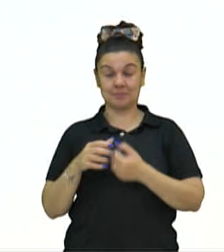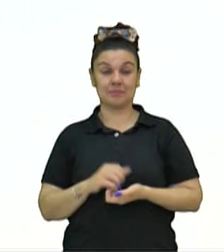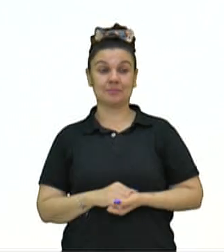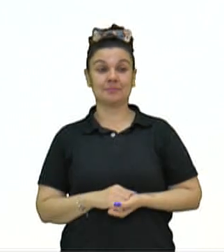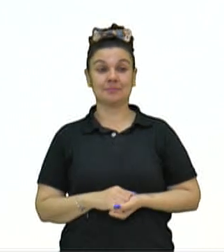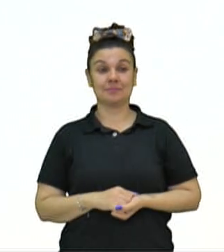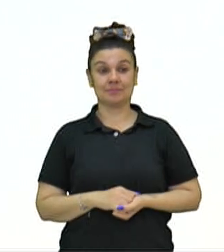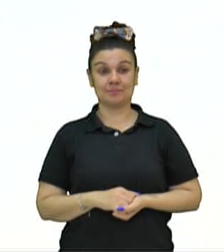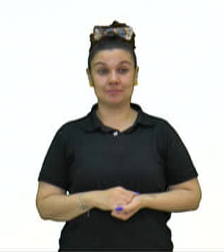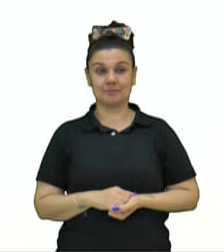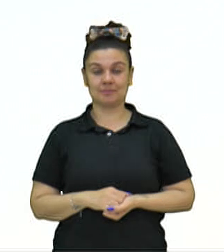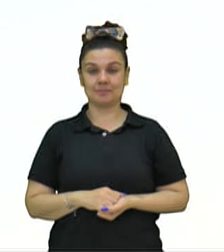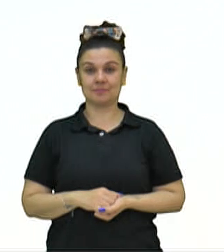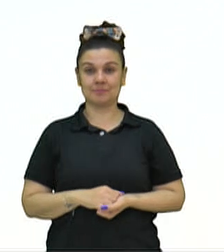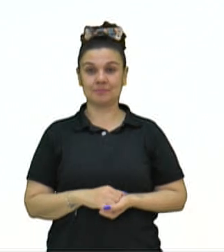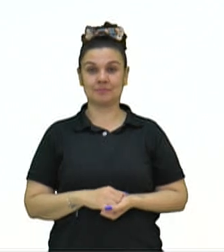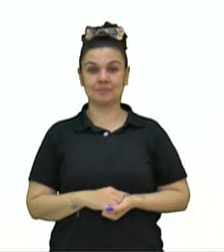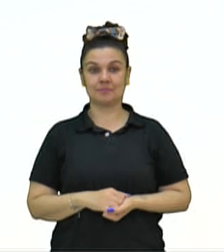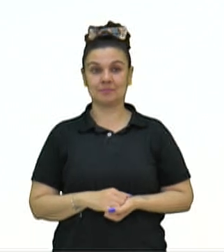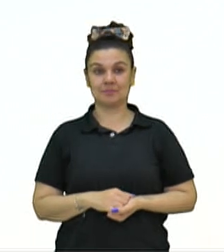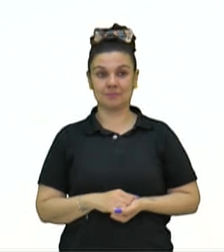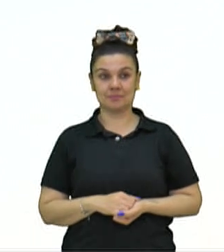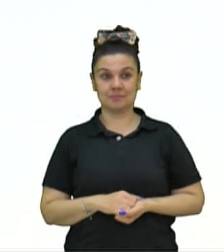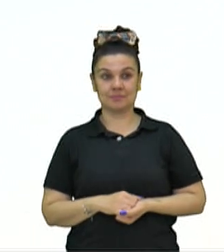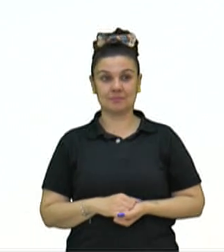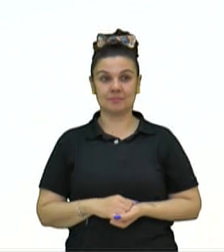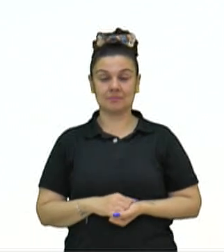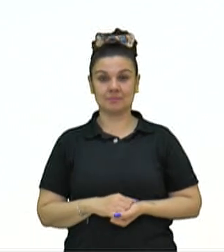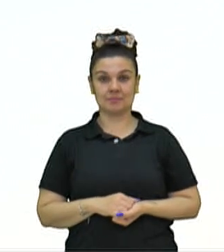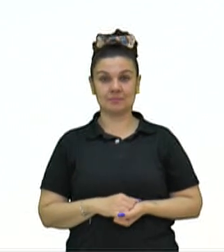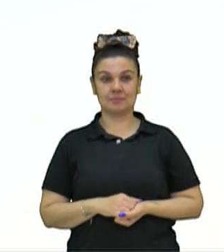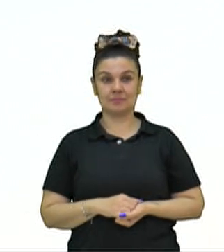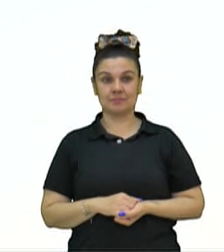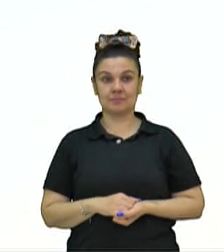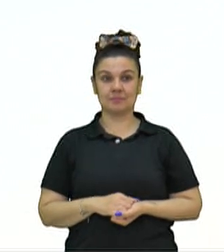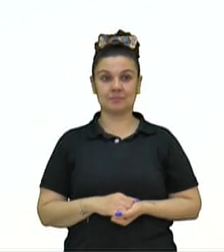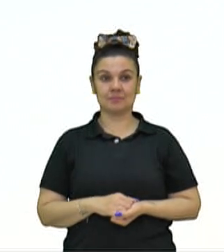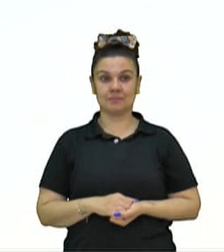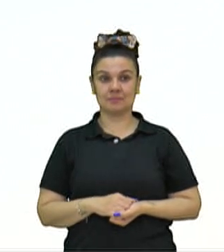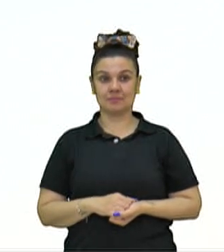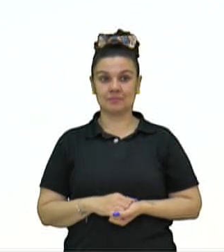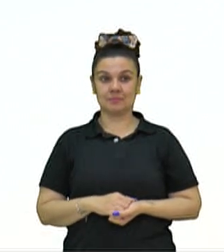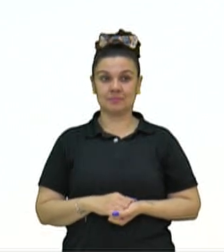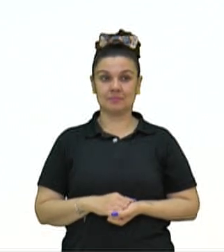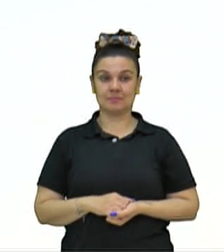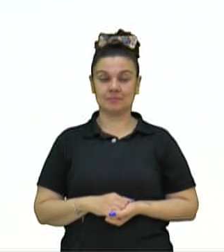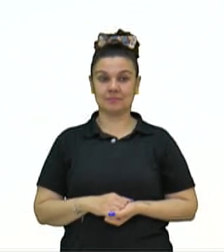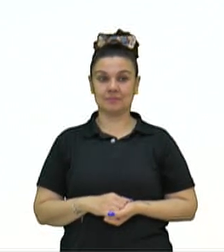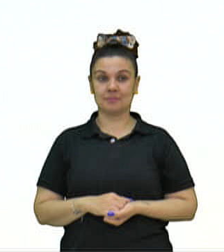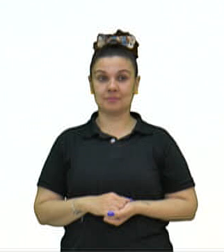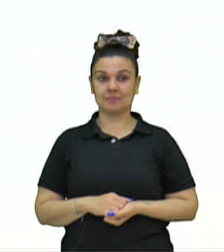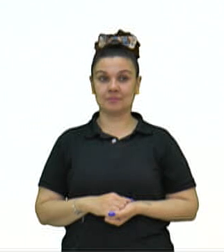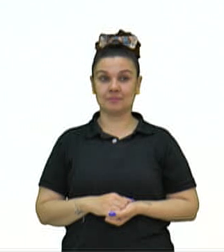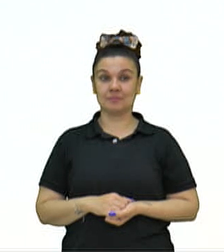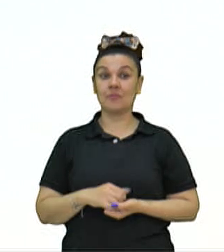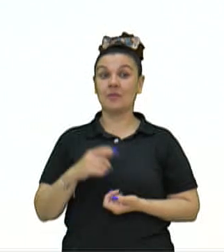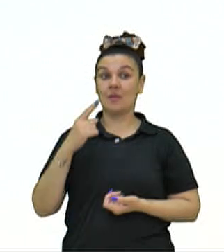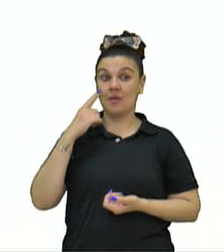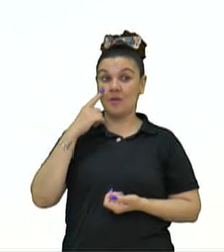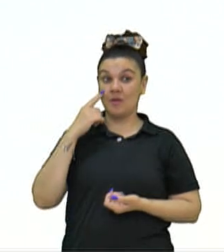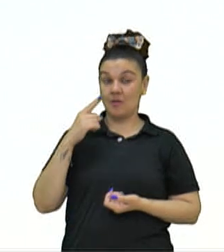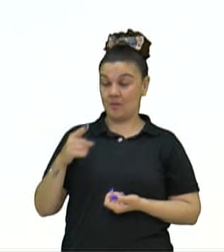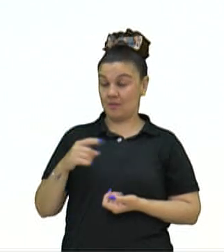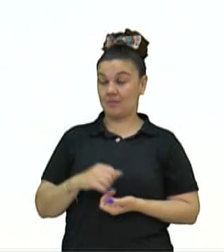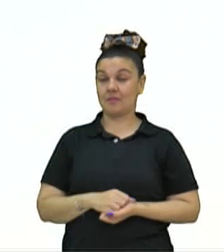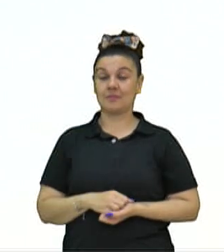swim in the waves. Fred, to run along the seashore. Tess, to